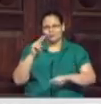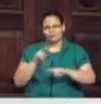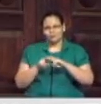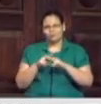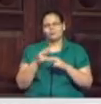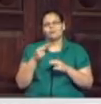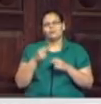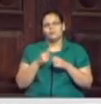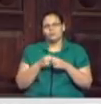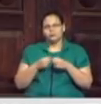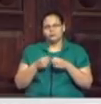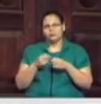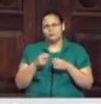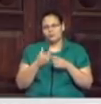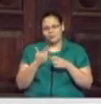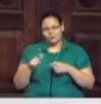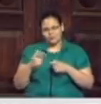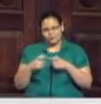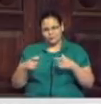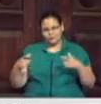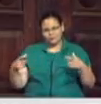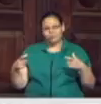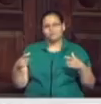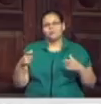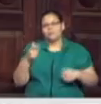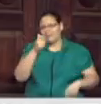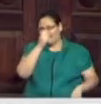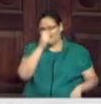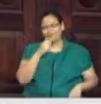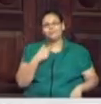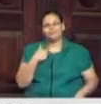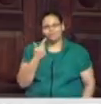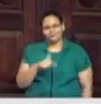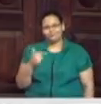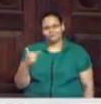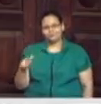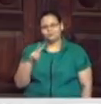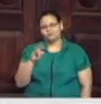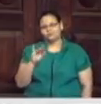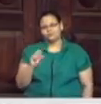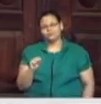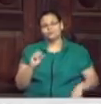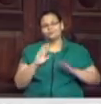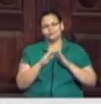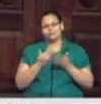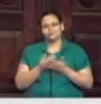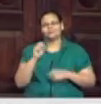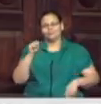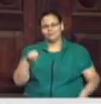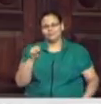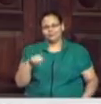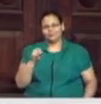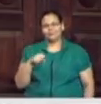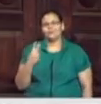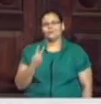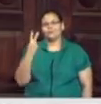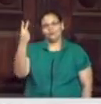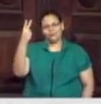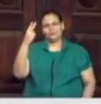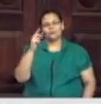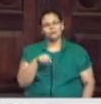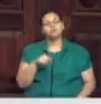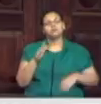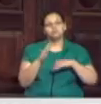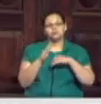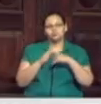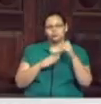por isso atuamos dessa forma. Sim, há cada vez mais vagas em escola, sim, cada vez mais valorizar os profissionais de